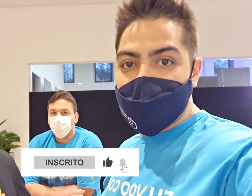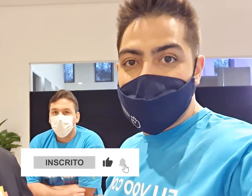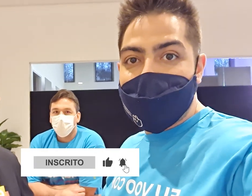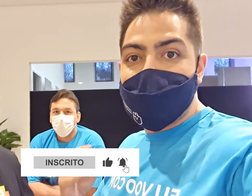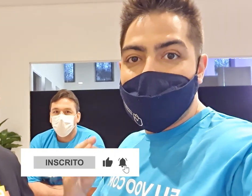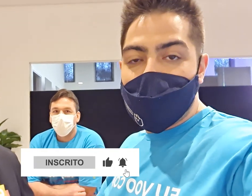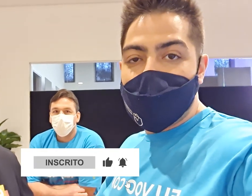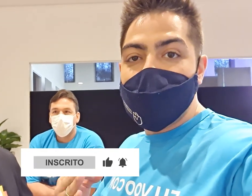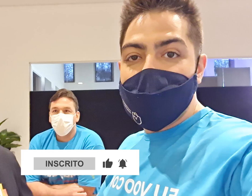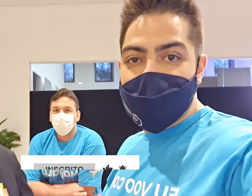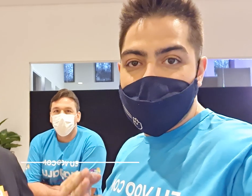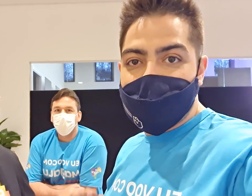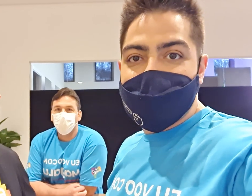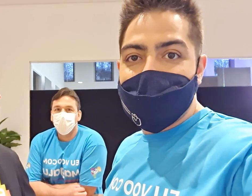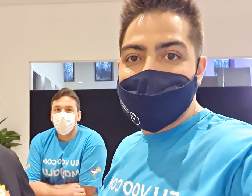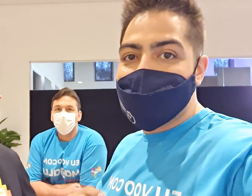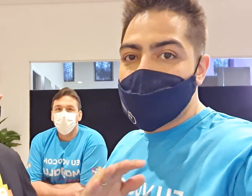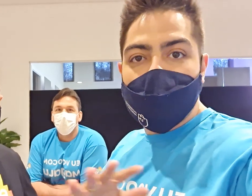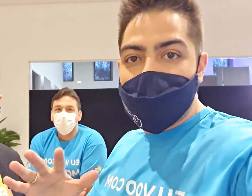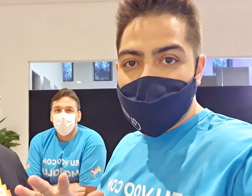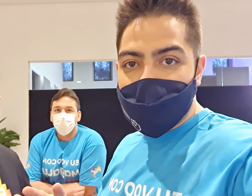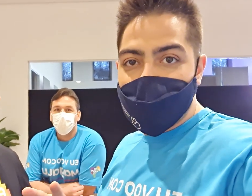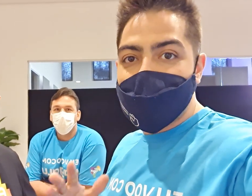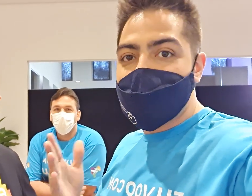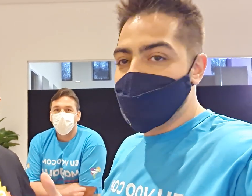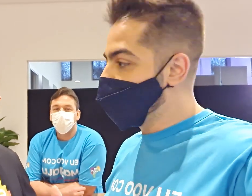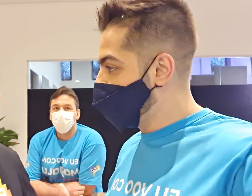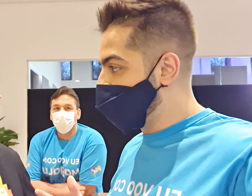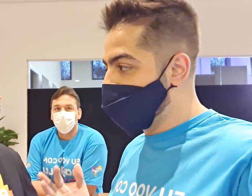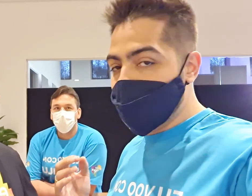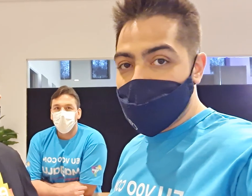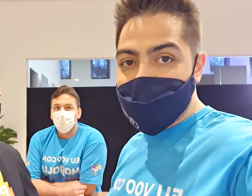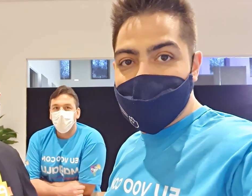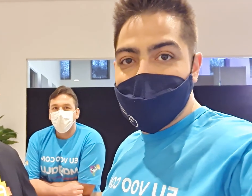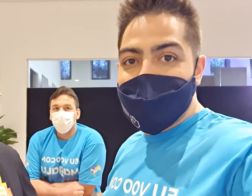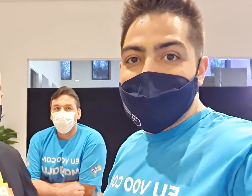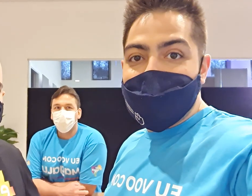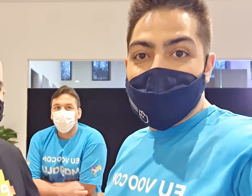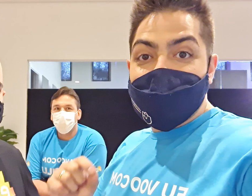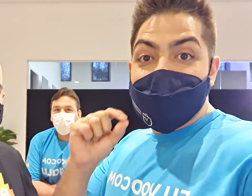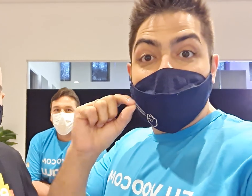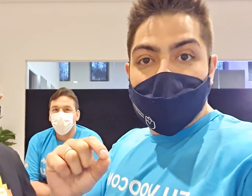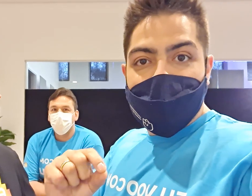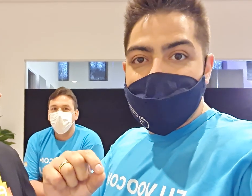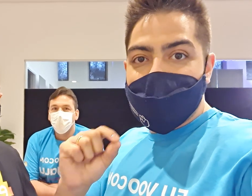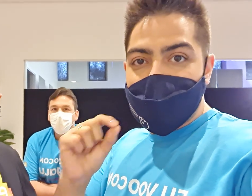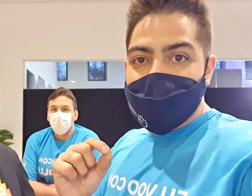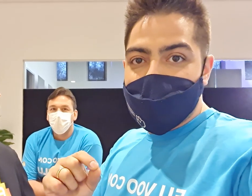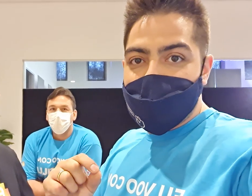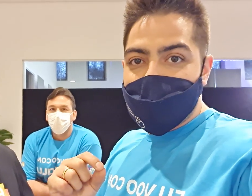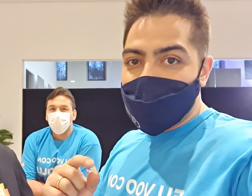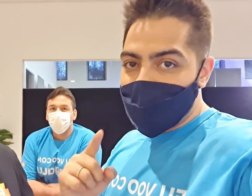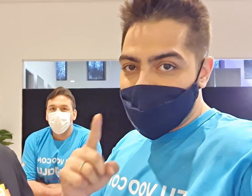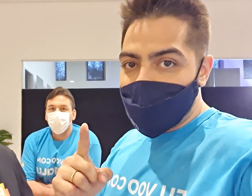acabou de anunciar a maior política de frete grátis da história do Magalu, eu acho que do mundo de É isso marketplace. aí. Então a gente gravou na íntegra